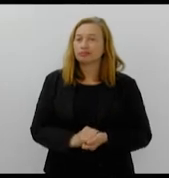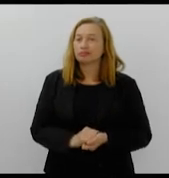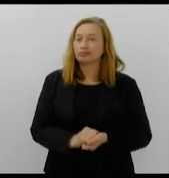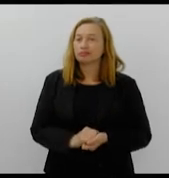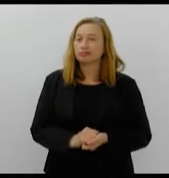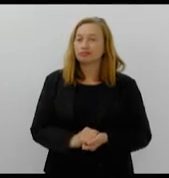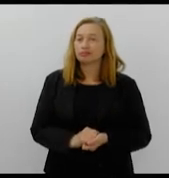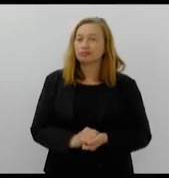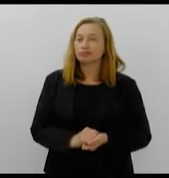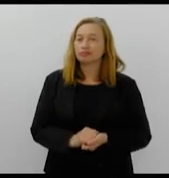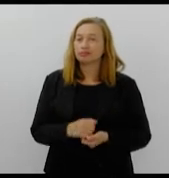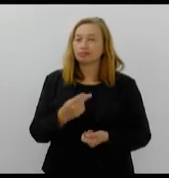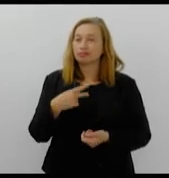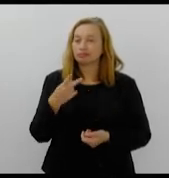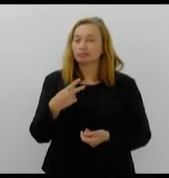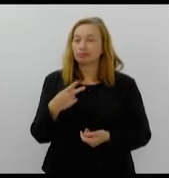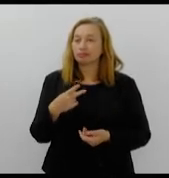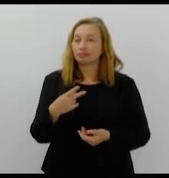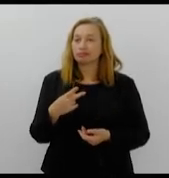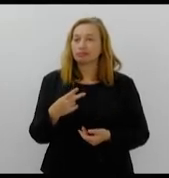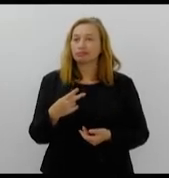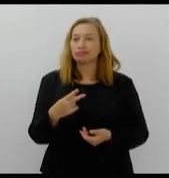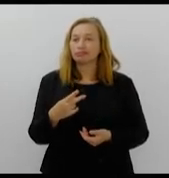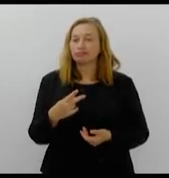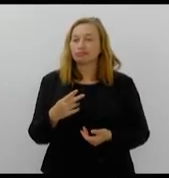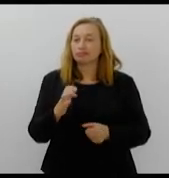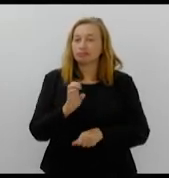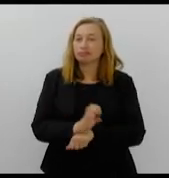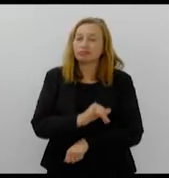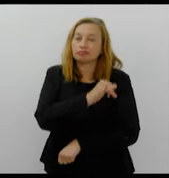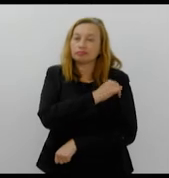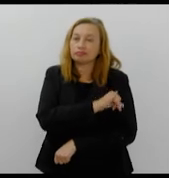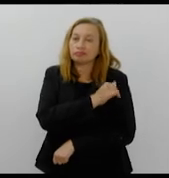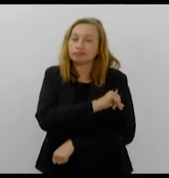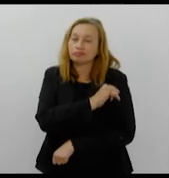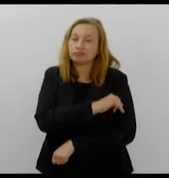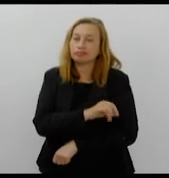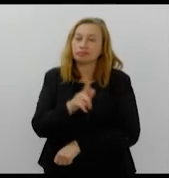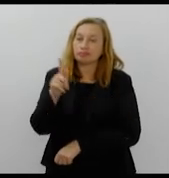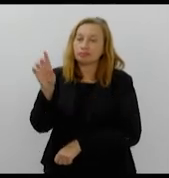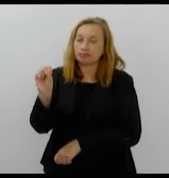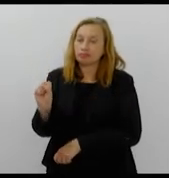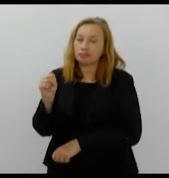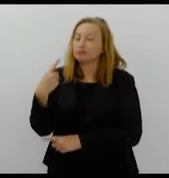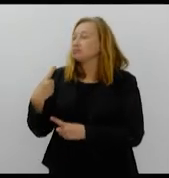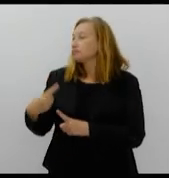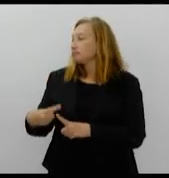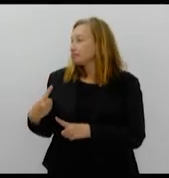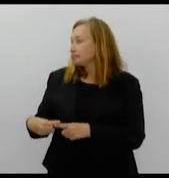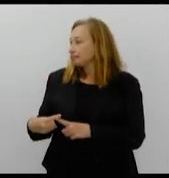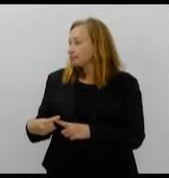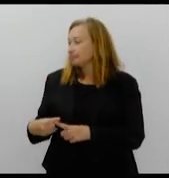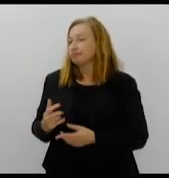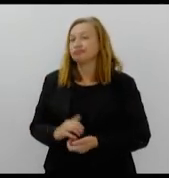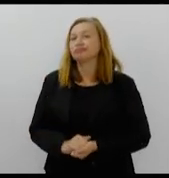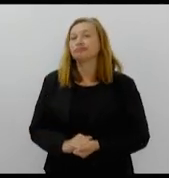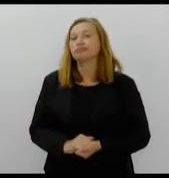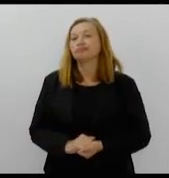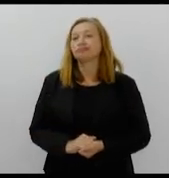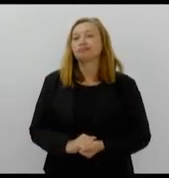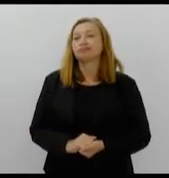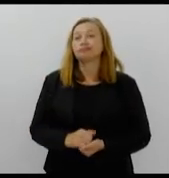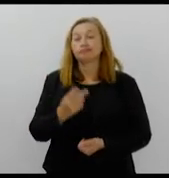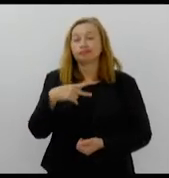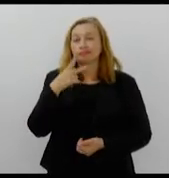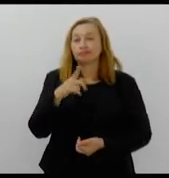síntese da concessão de gás do Estado do Rio de Janeiro. E por que fazer essa síntese? Para